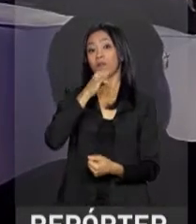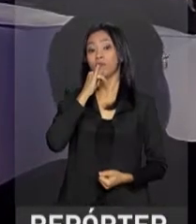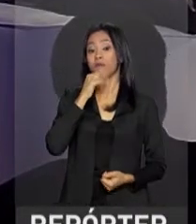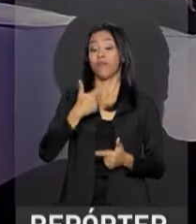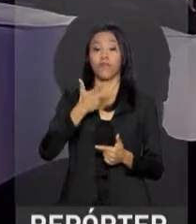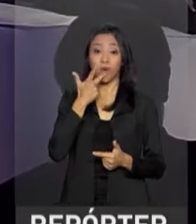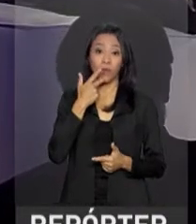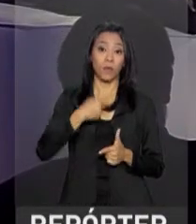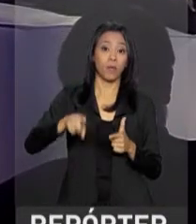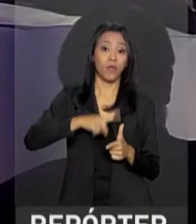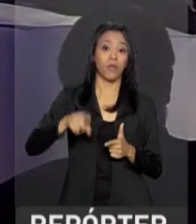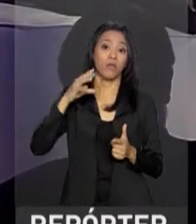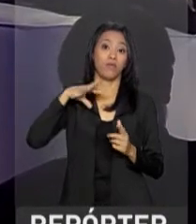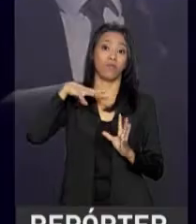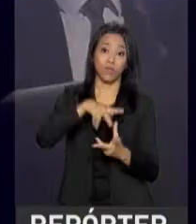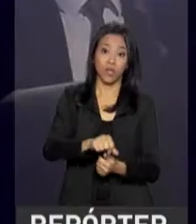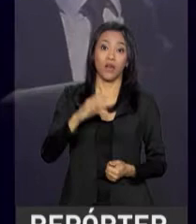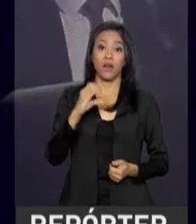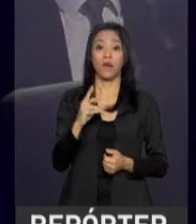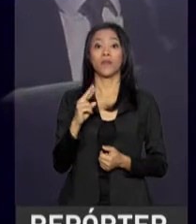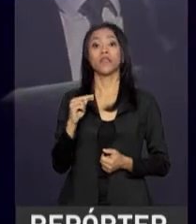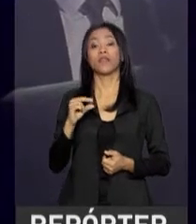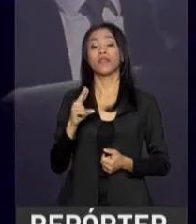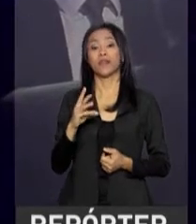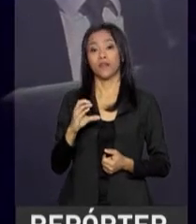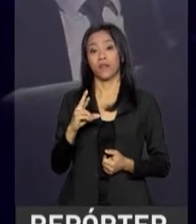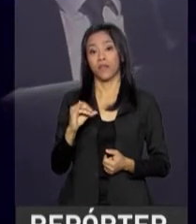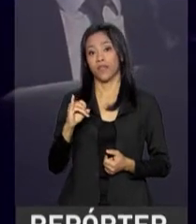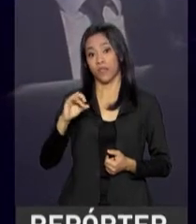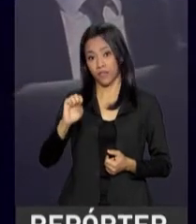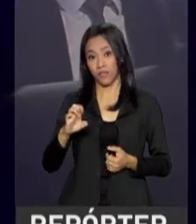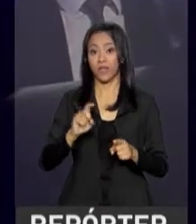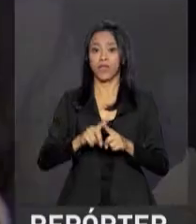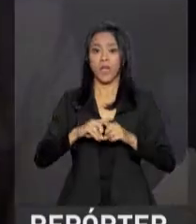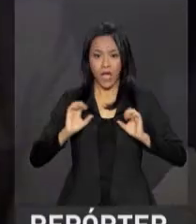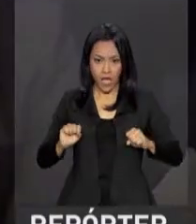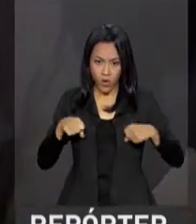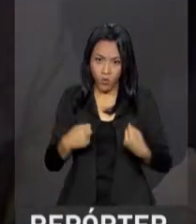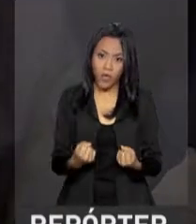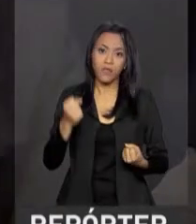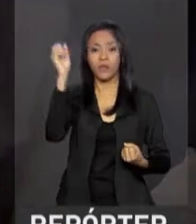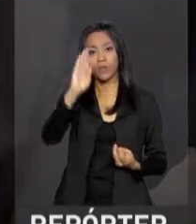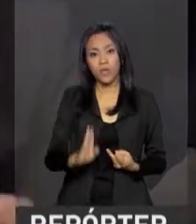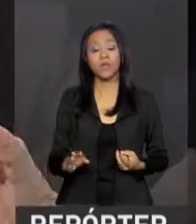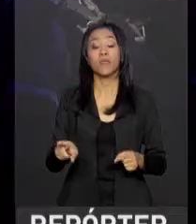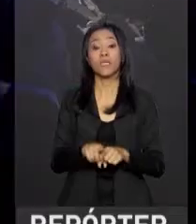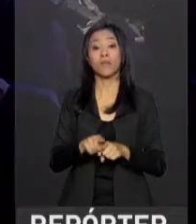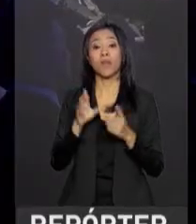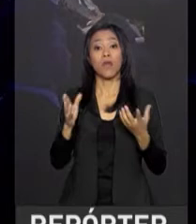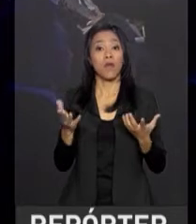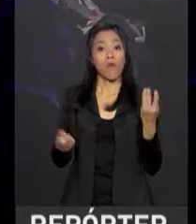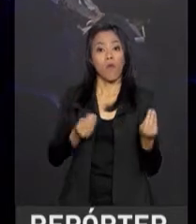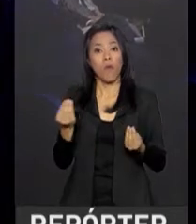econômica mundial a situação atual dos estados unidos o processo de recuperação no brasil ea melhoria do ambiente de negócios